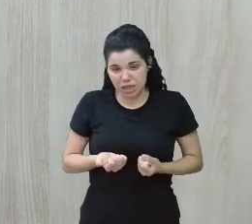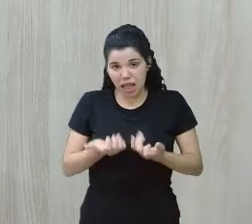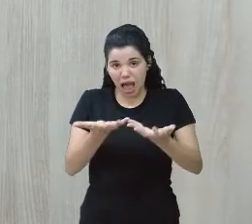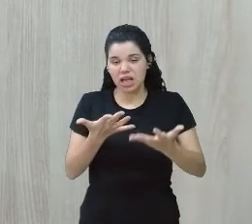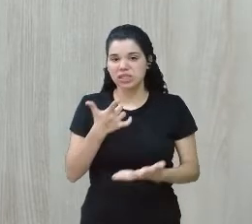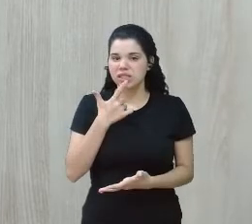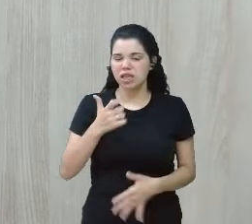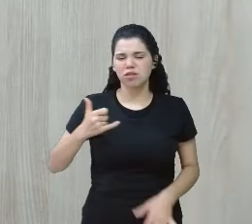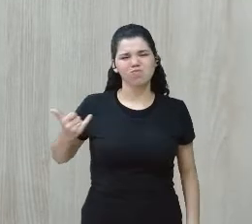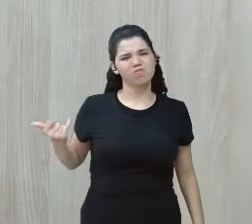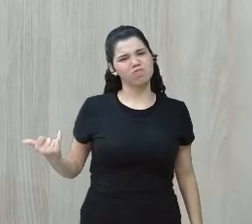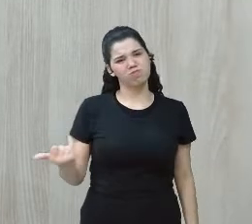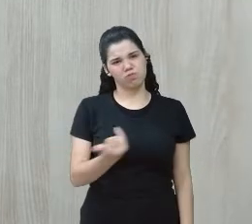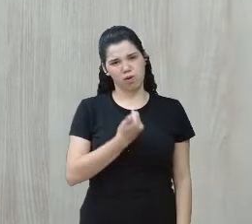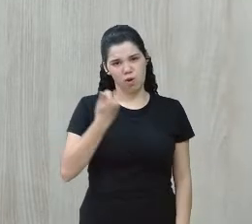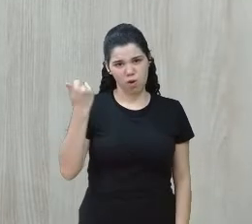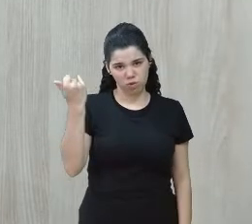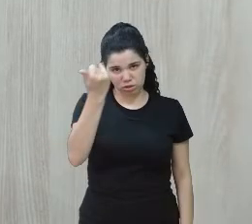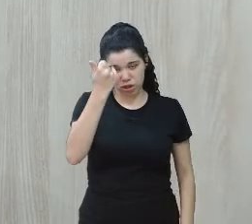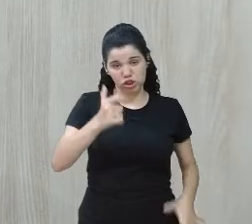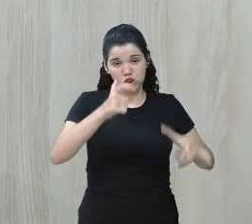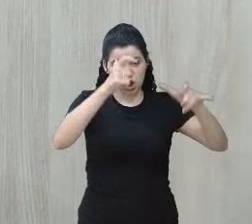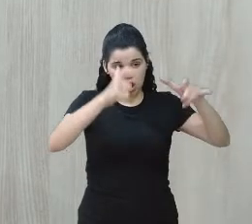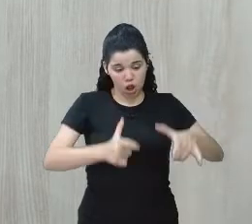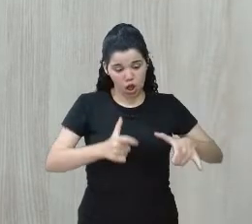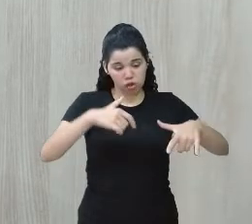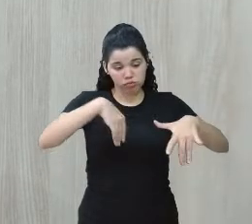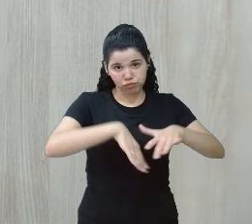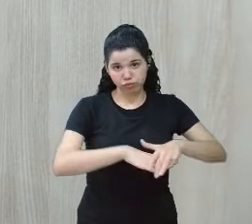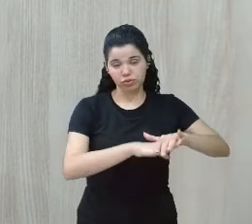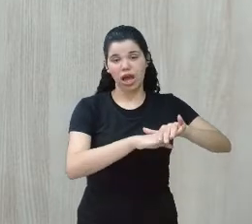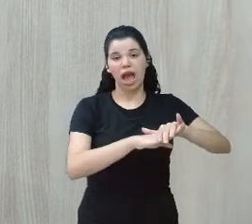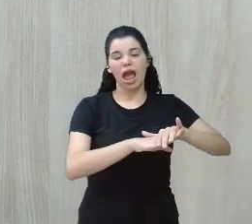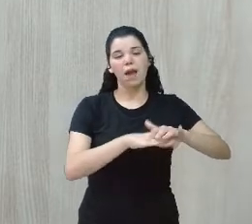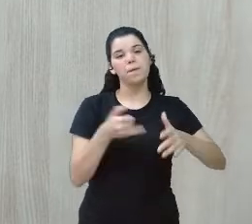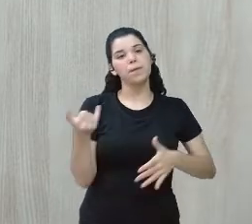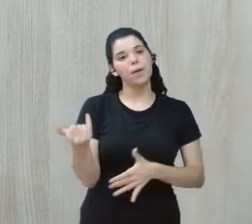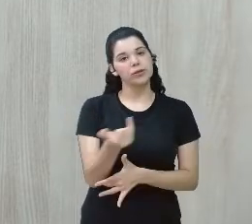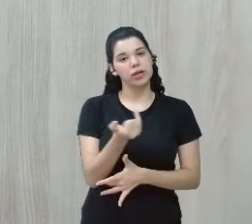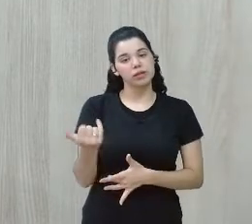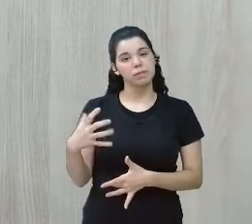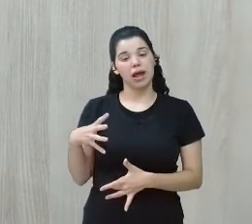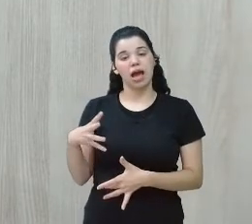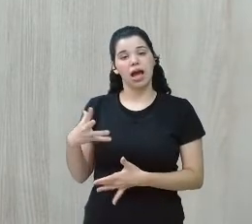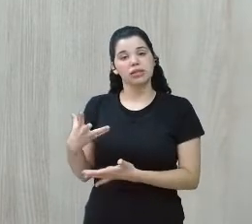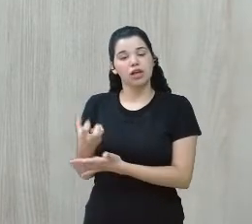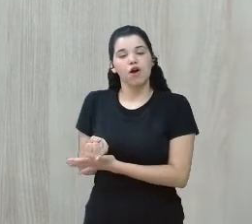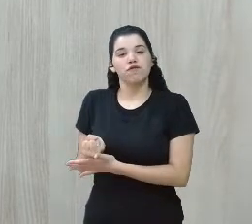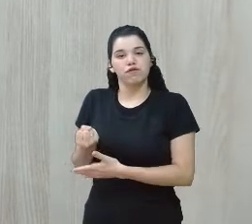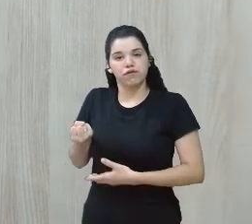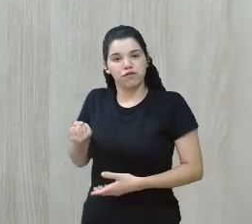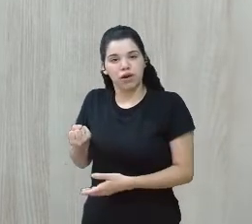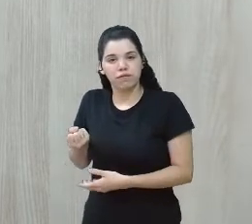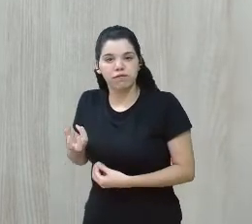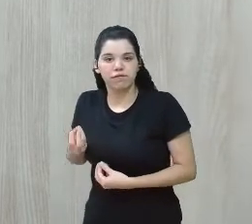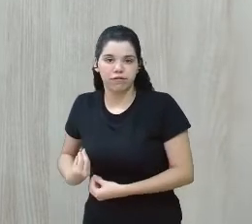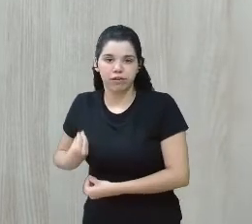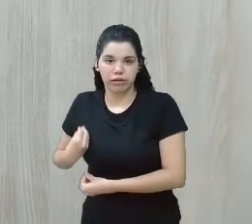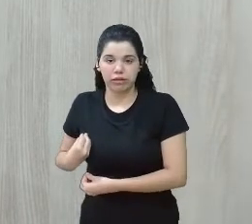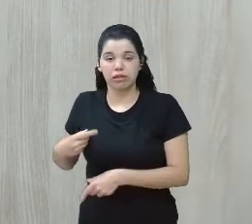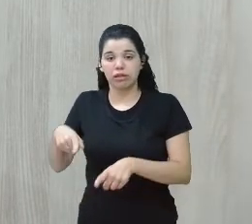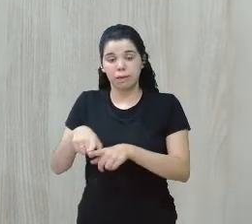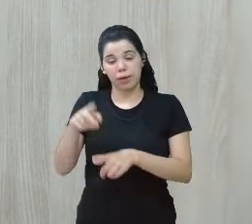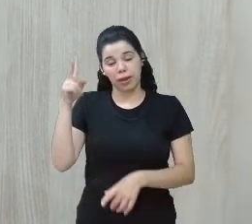importante, que esses sangue que estão nesses bancos, eles salvam vidas, eles são importantes em cirurgias, e a gente não sabe quem